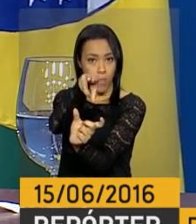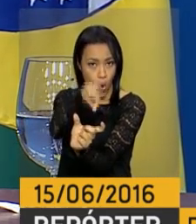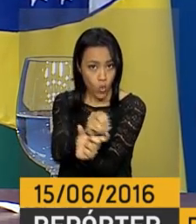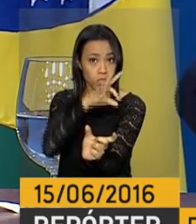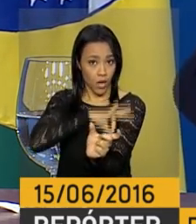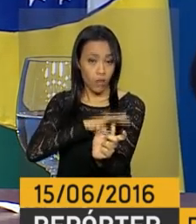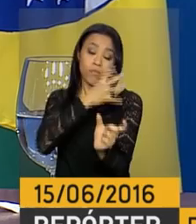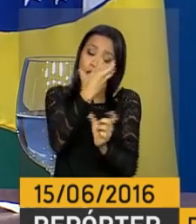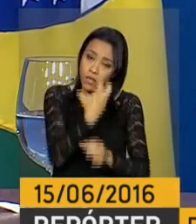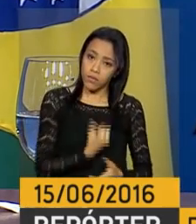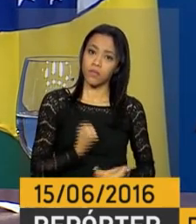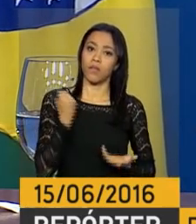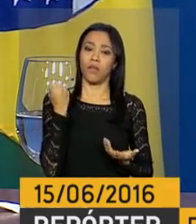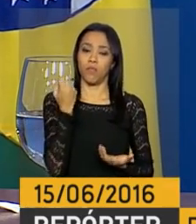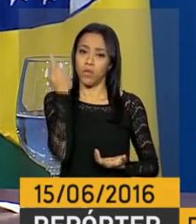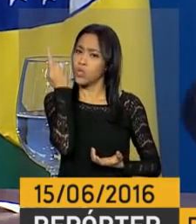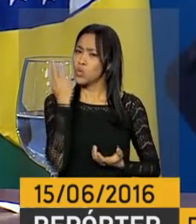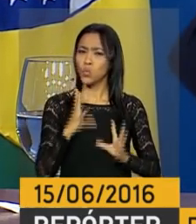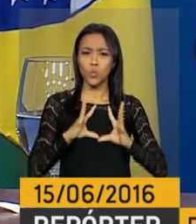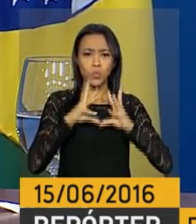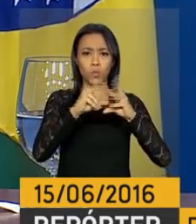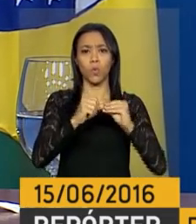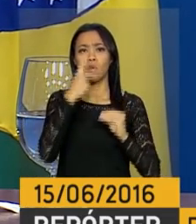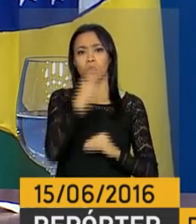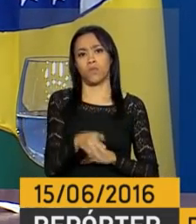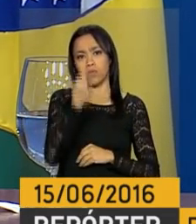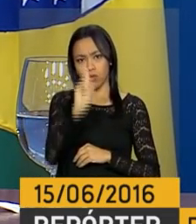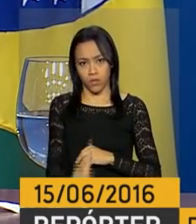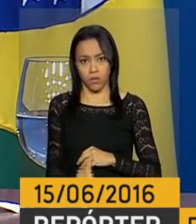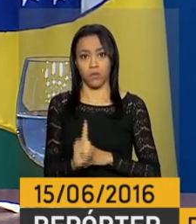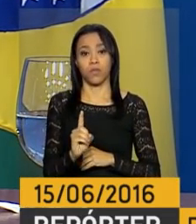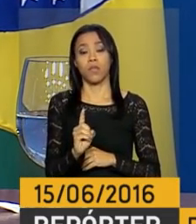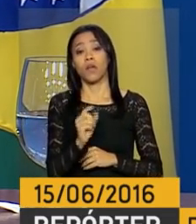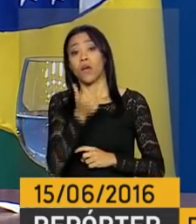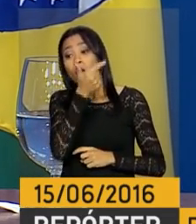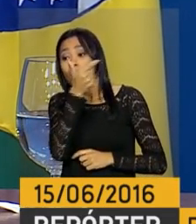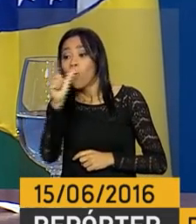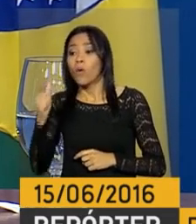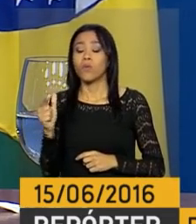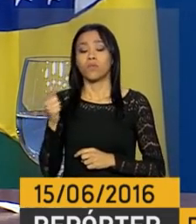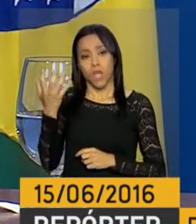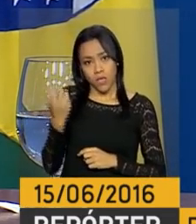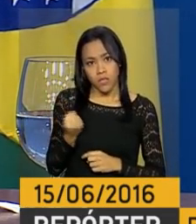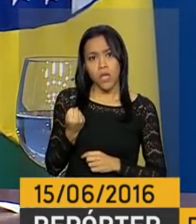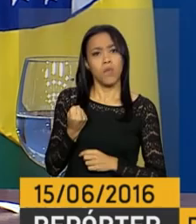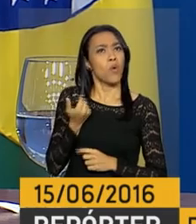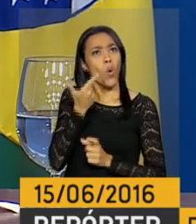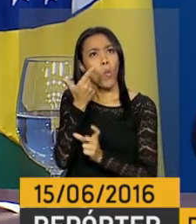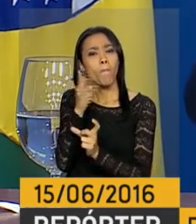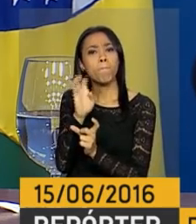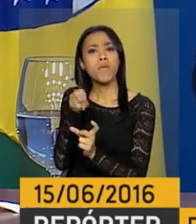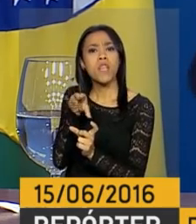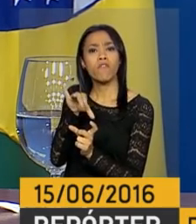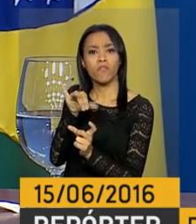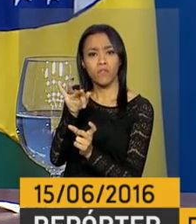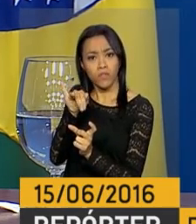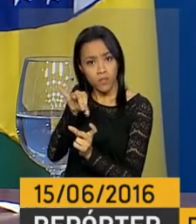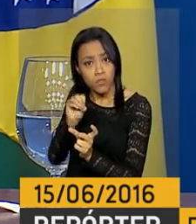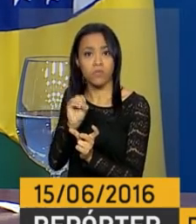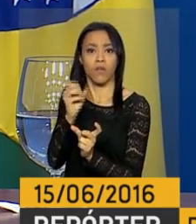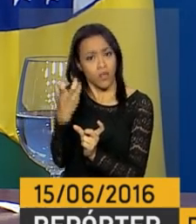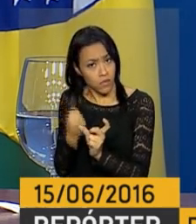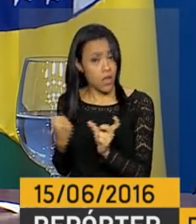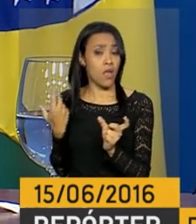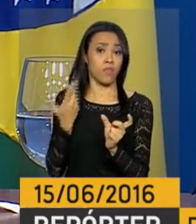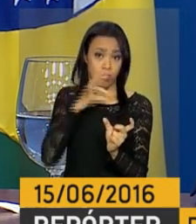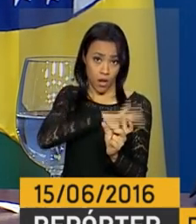caso, se existir, recebo todos os seus direitos. Eh, aqueles que recebam outros benefícios que recebam os benefícios, os salários públicos recebam,